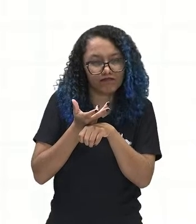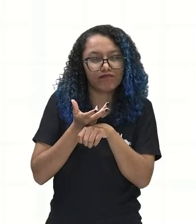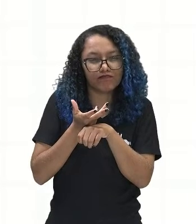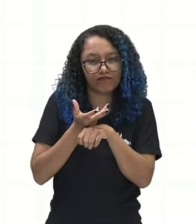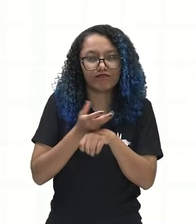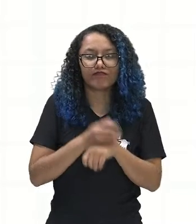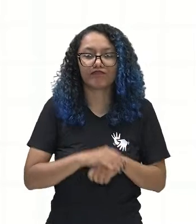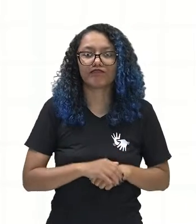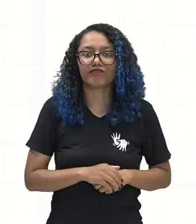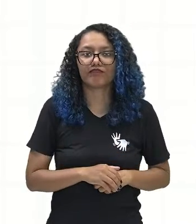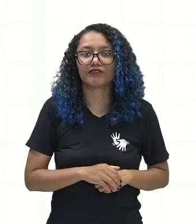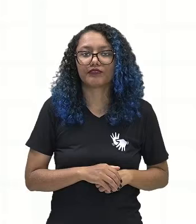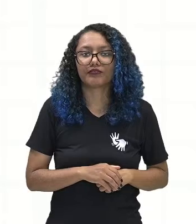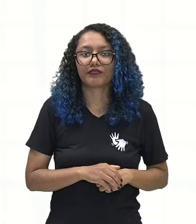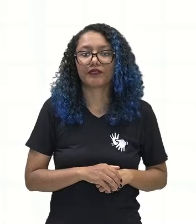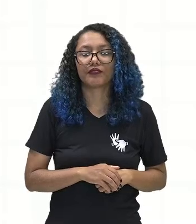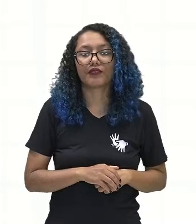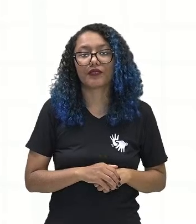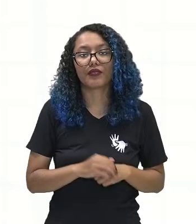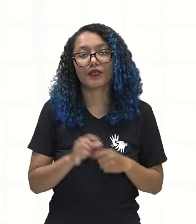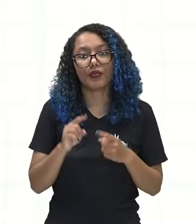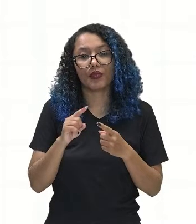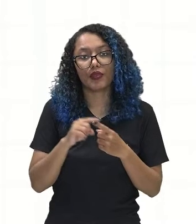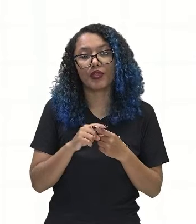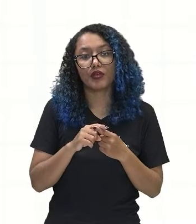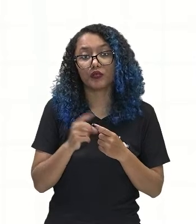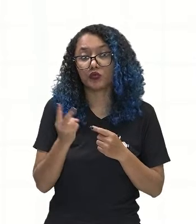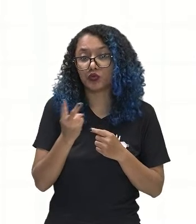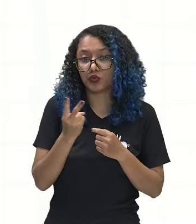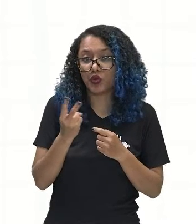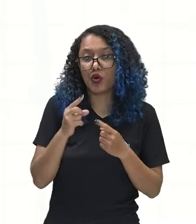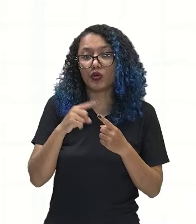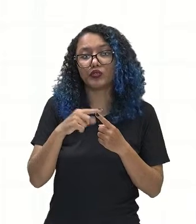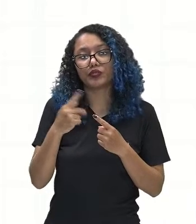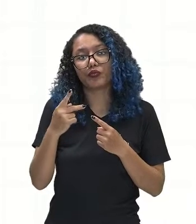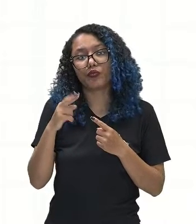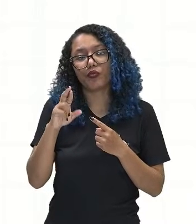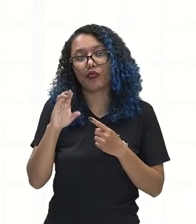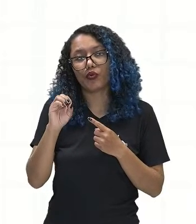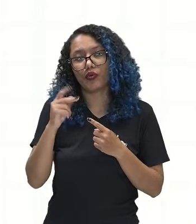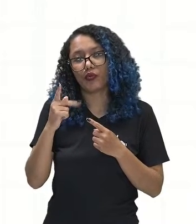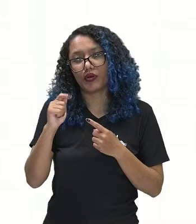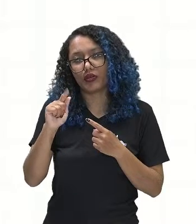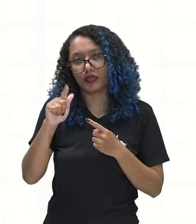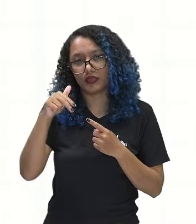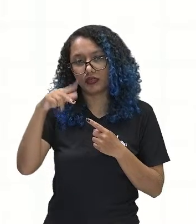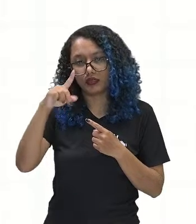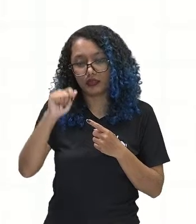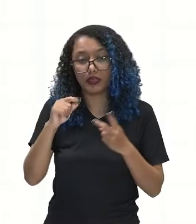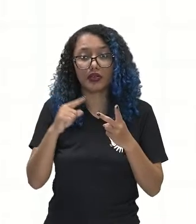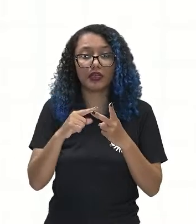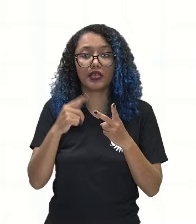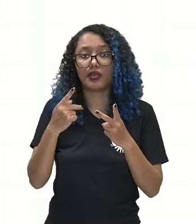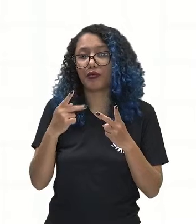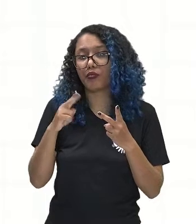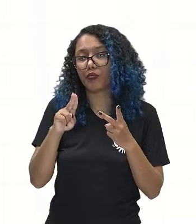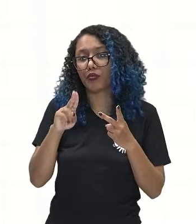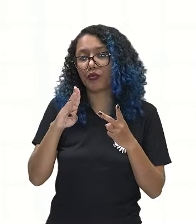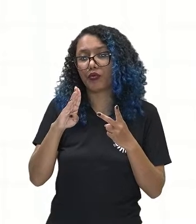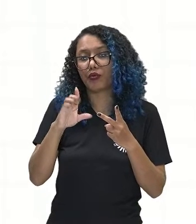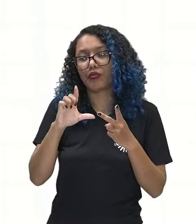que é também outro gênero textual, né? Que a gente vê aí no dia a dia. Geralmente você